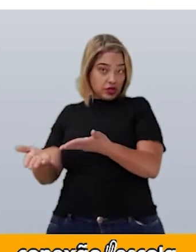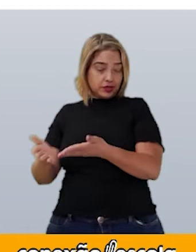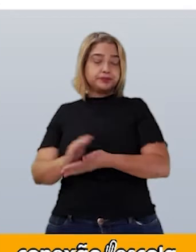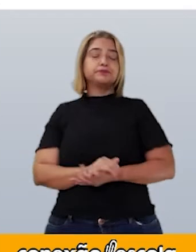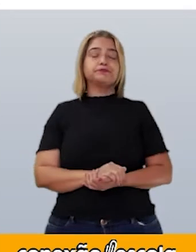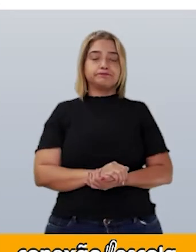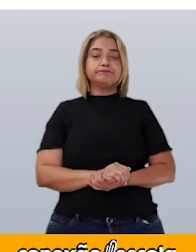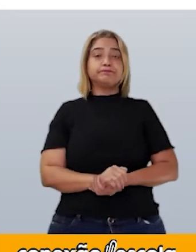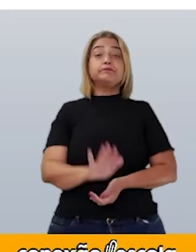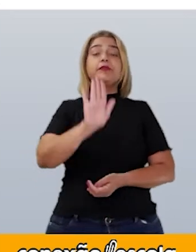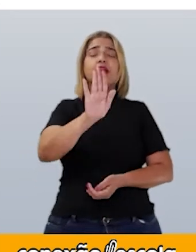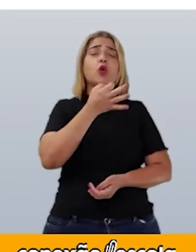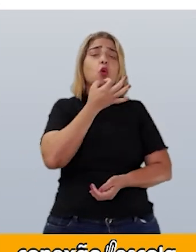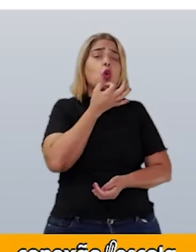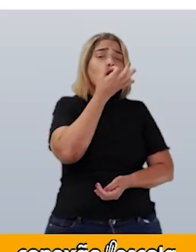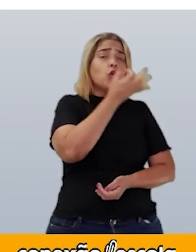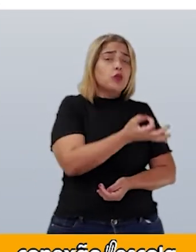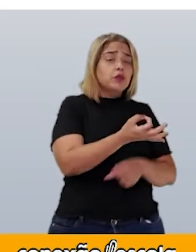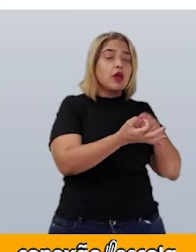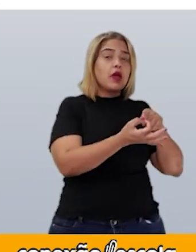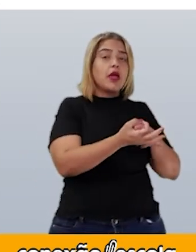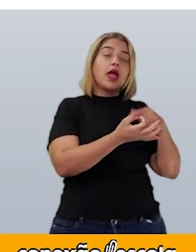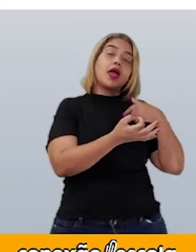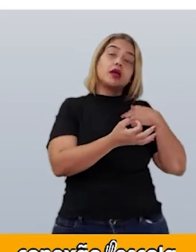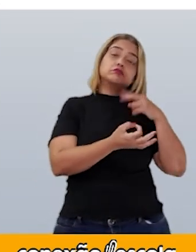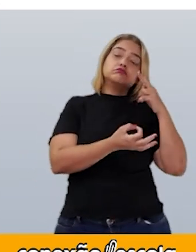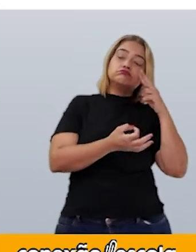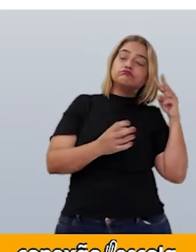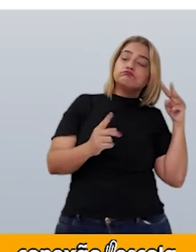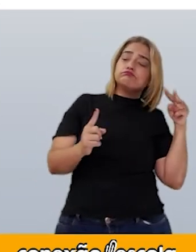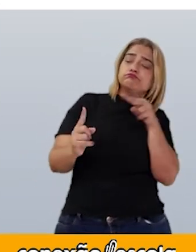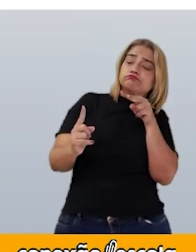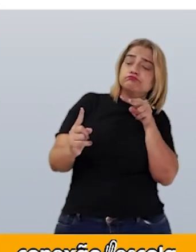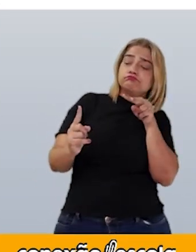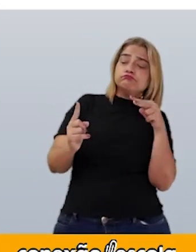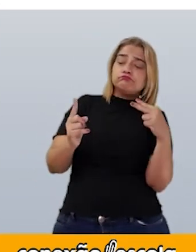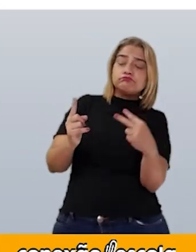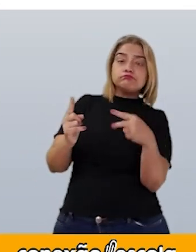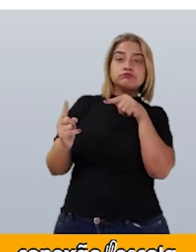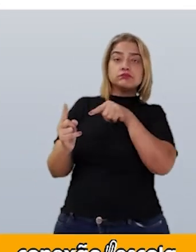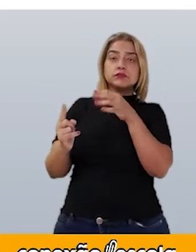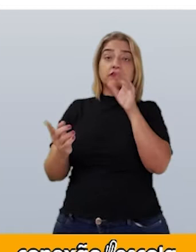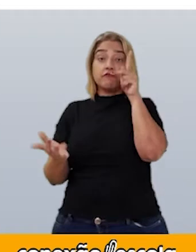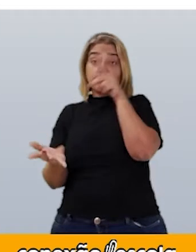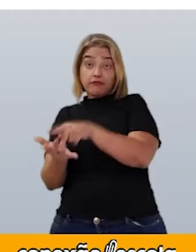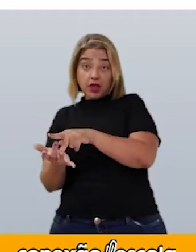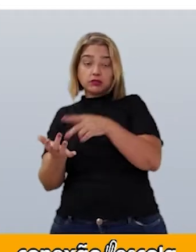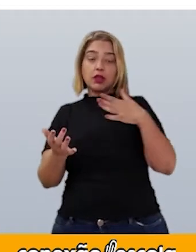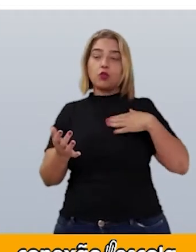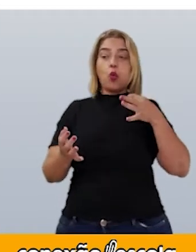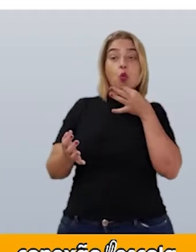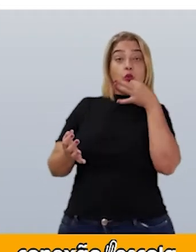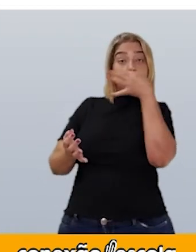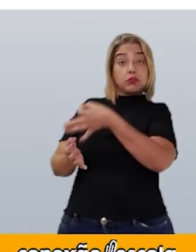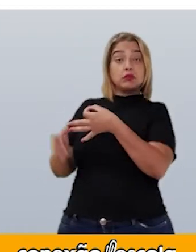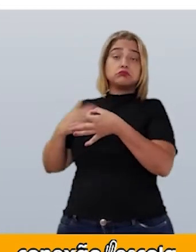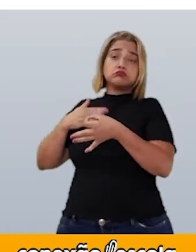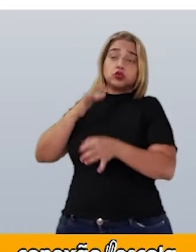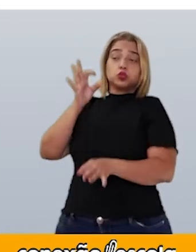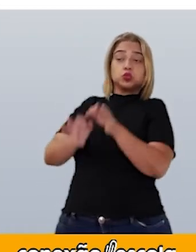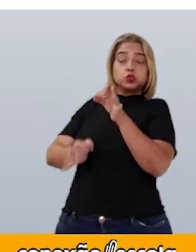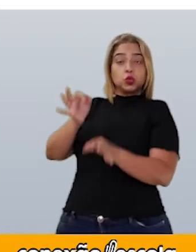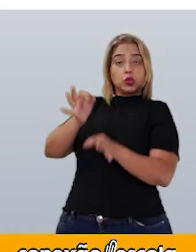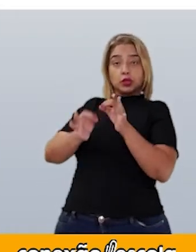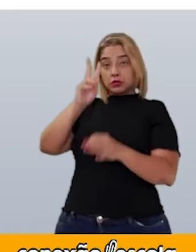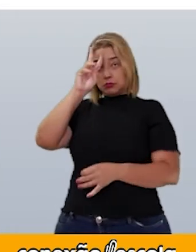vista a respeito de um fato. Ela não é, desse modo, um fato. Trata-se de um julgamento